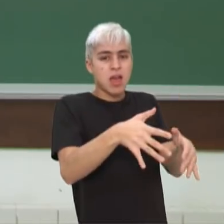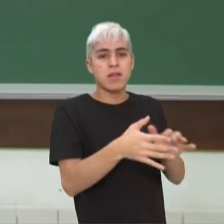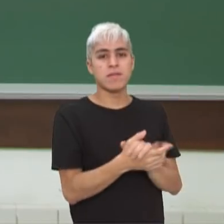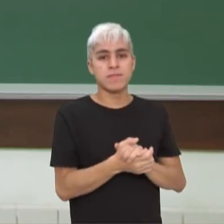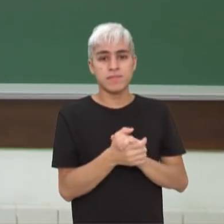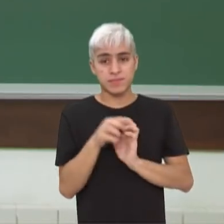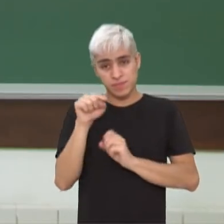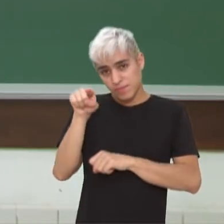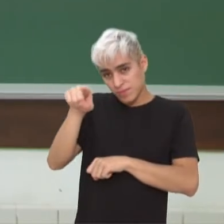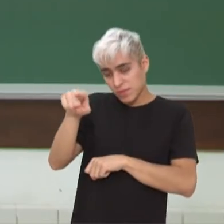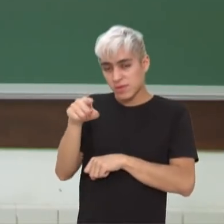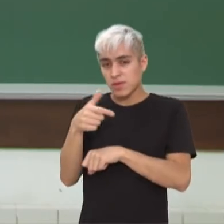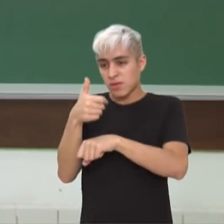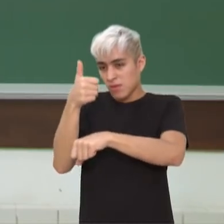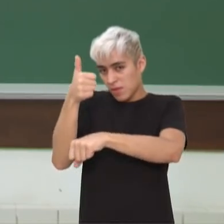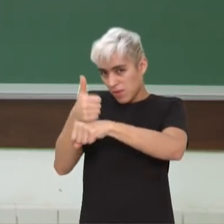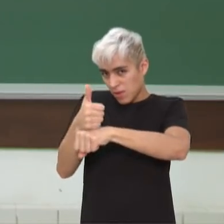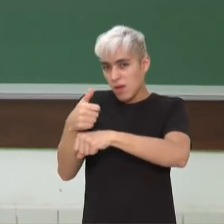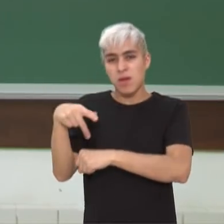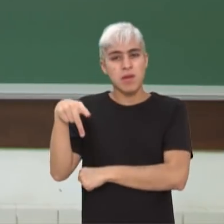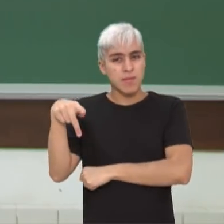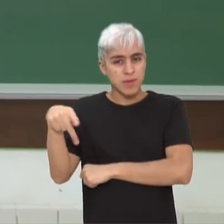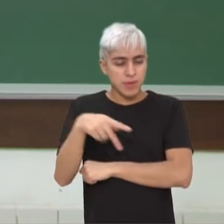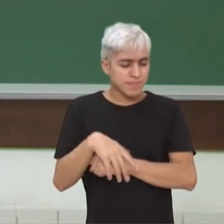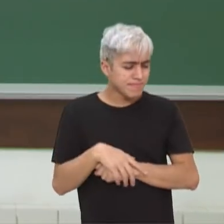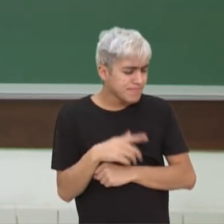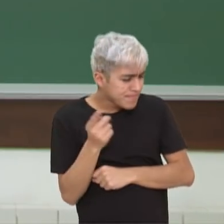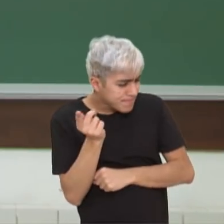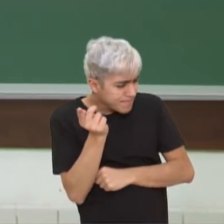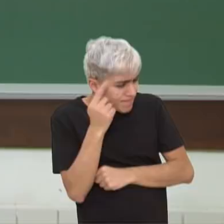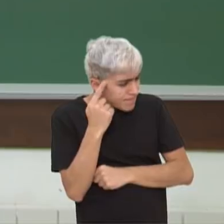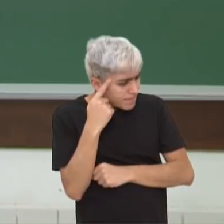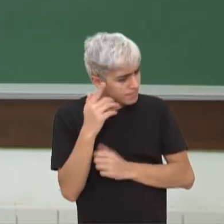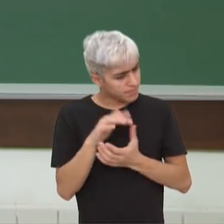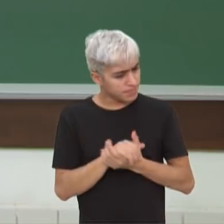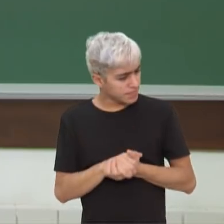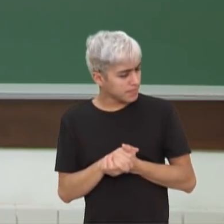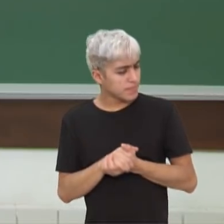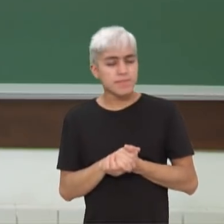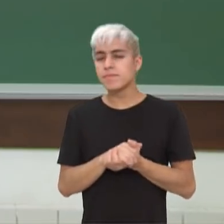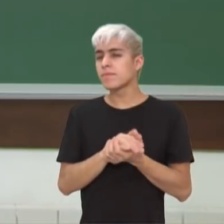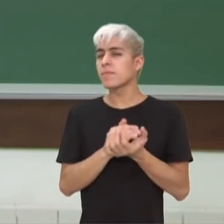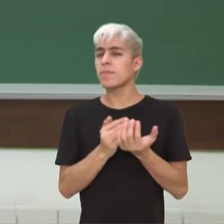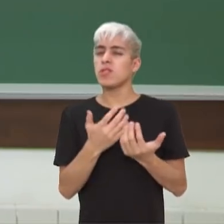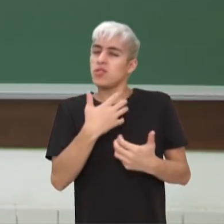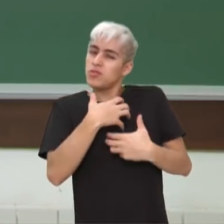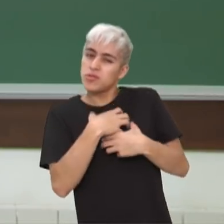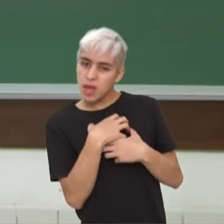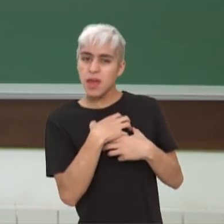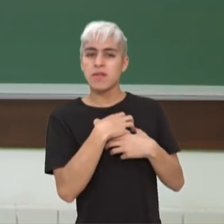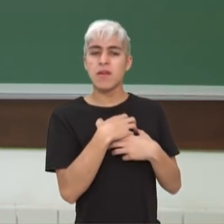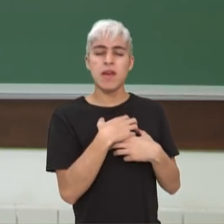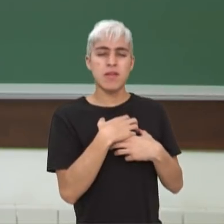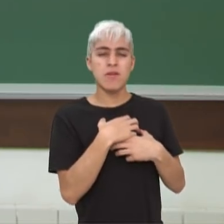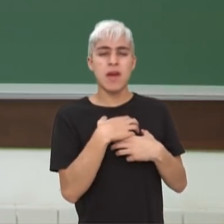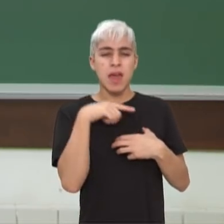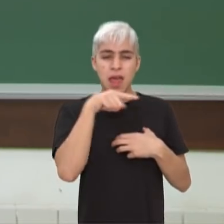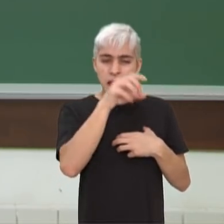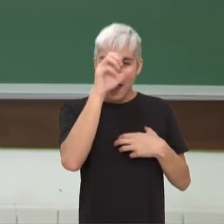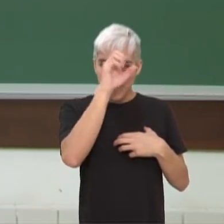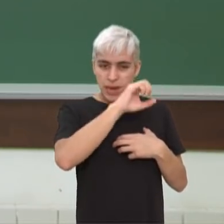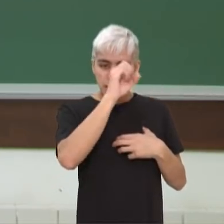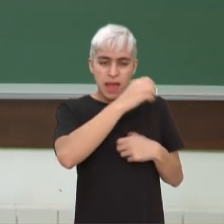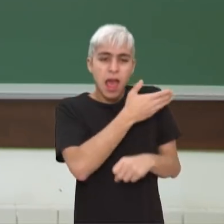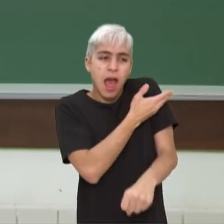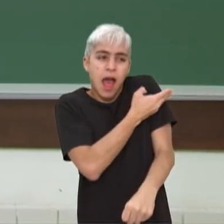ali, o professor dele acaba pensando ali em algum exemplo de atividade para fazer ele ao mesmo tempo criar